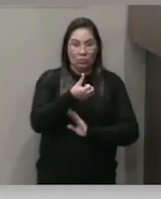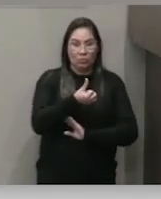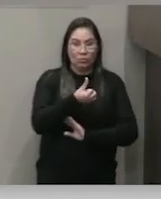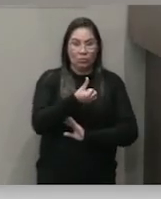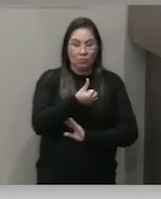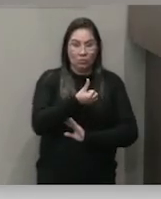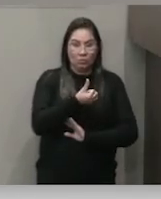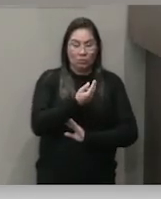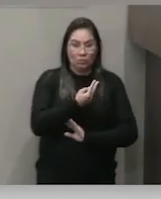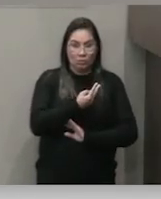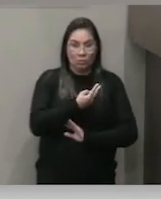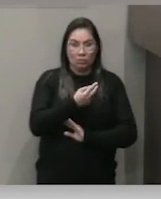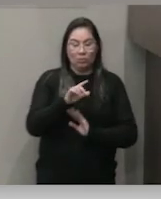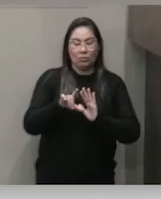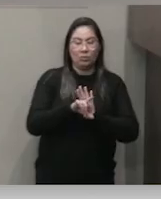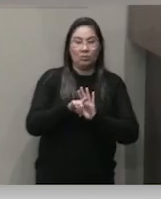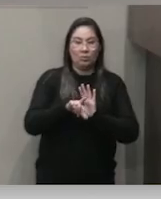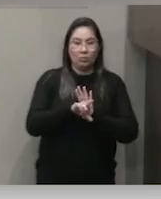Lei Municipal